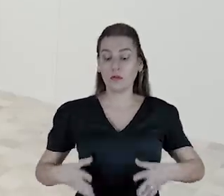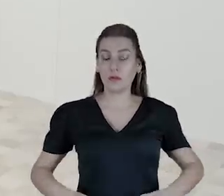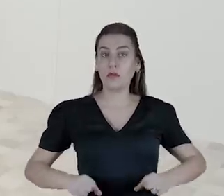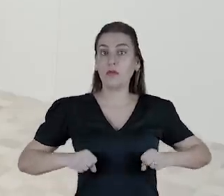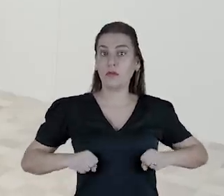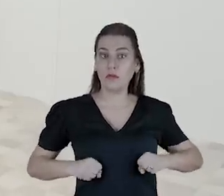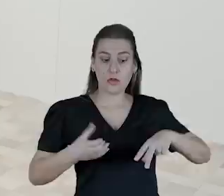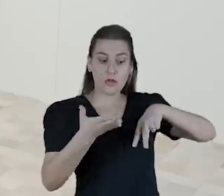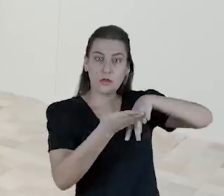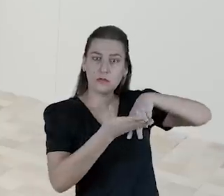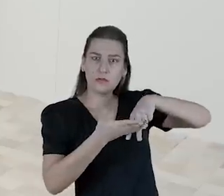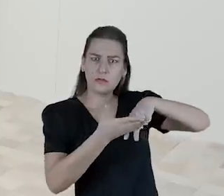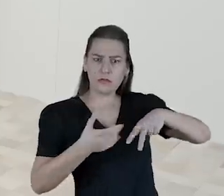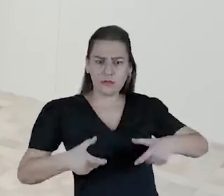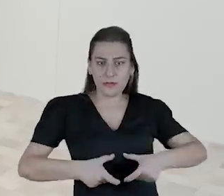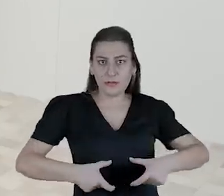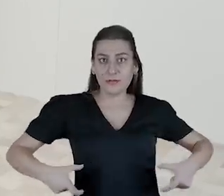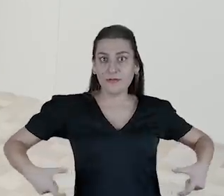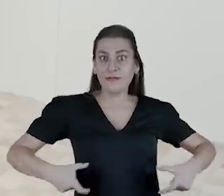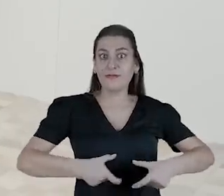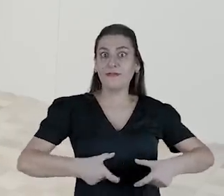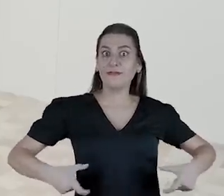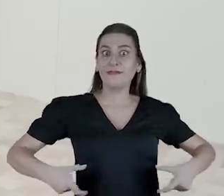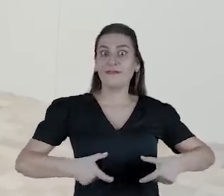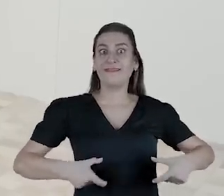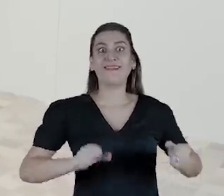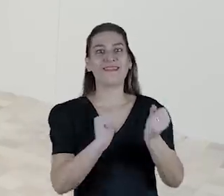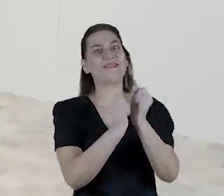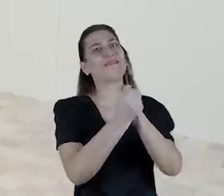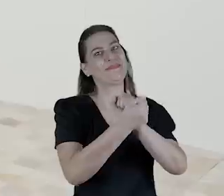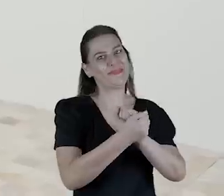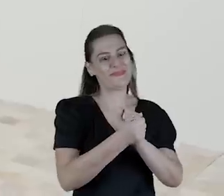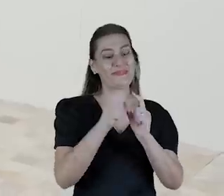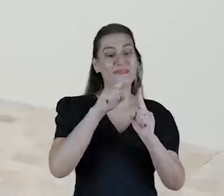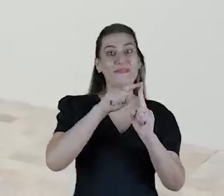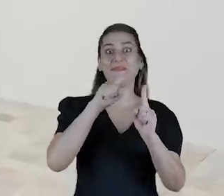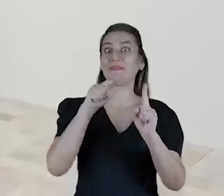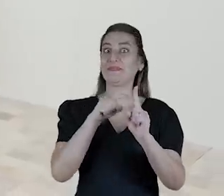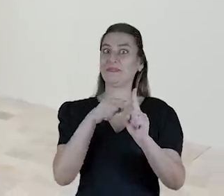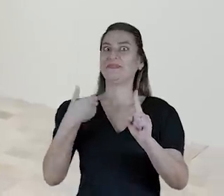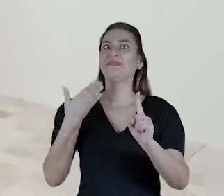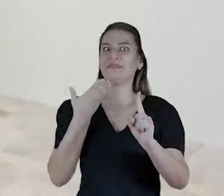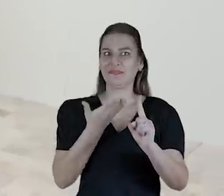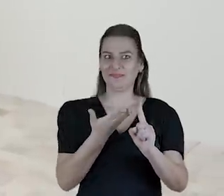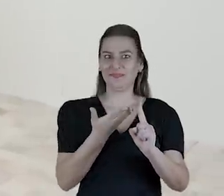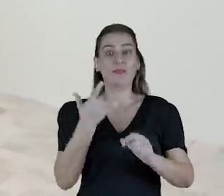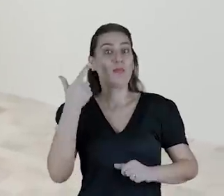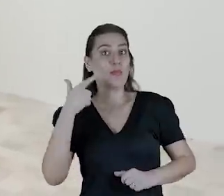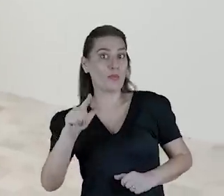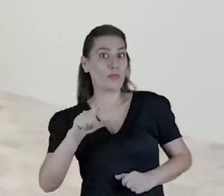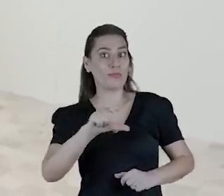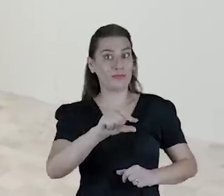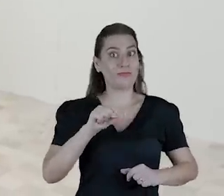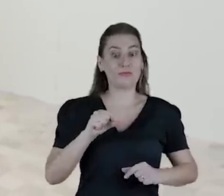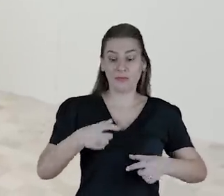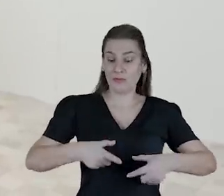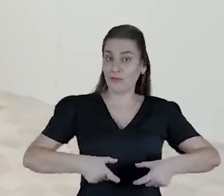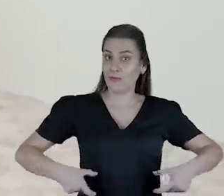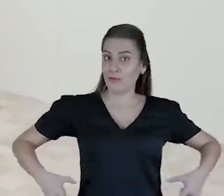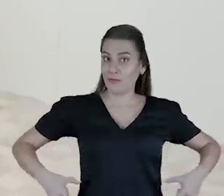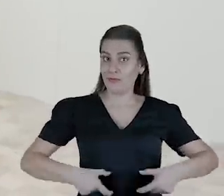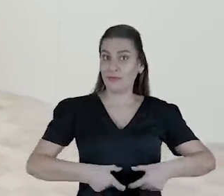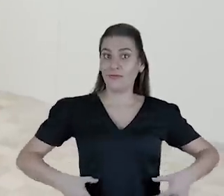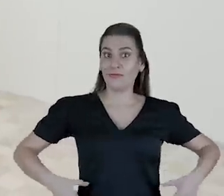tem elástico, se adaptando muito fácil ao tamanho da barriga. Nesse caso também, com opção de elástico, esse